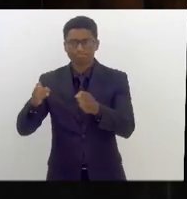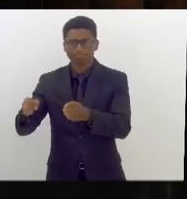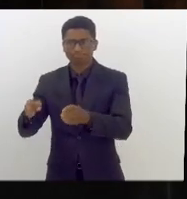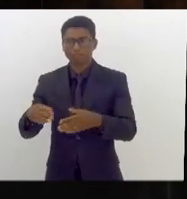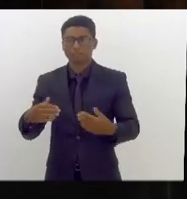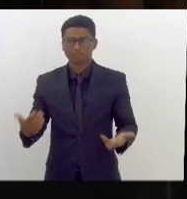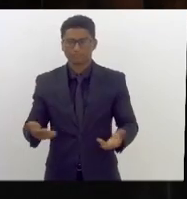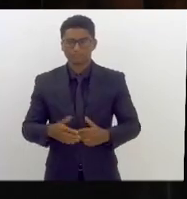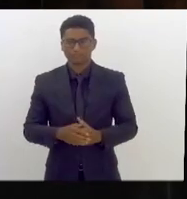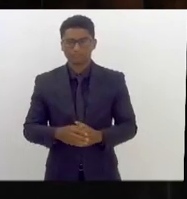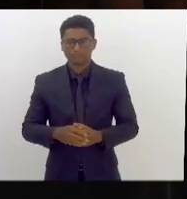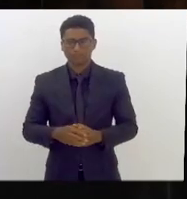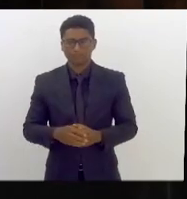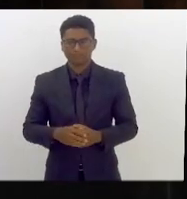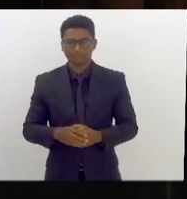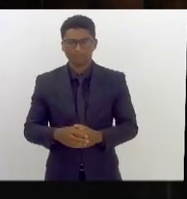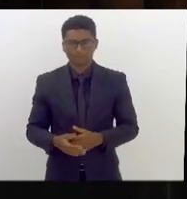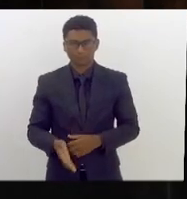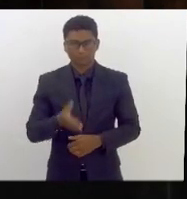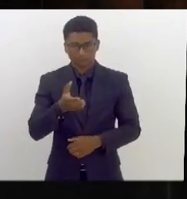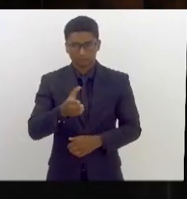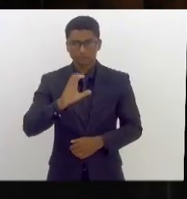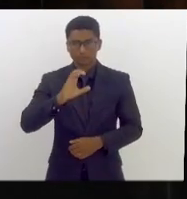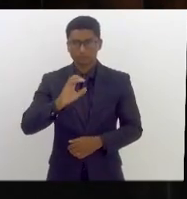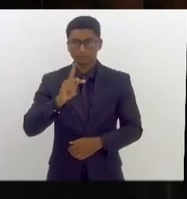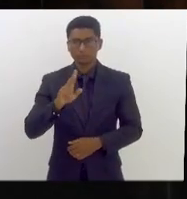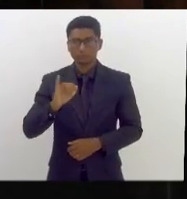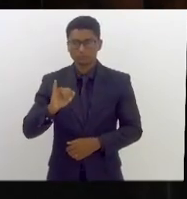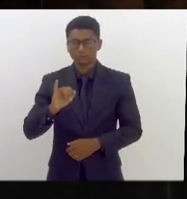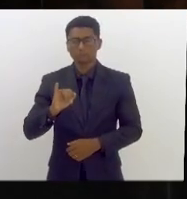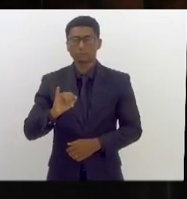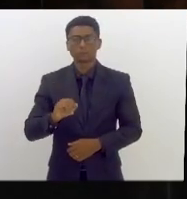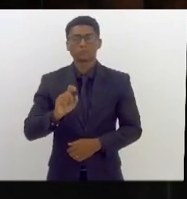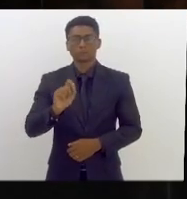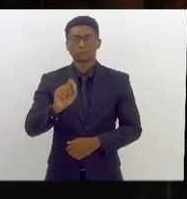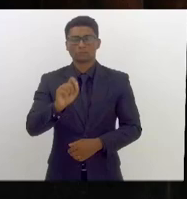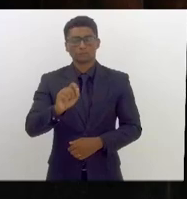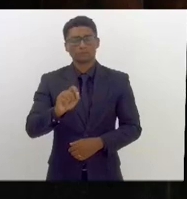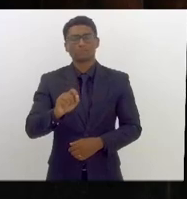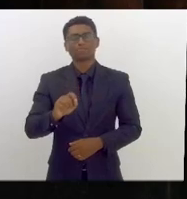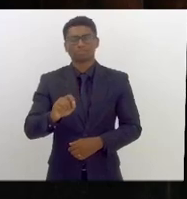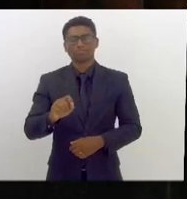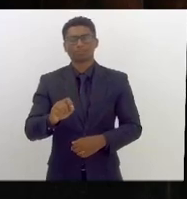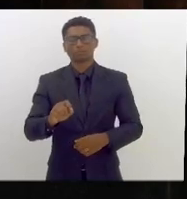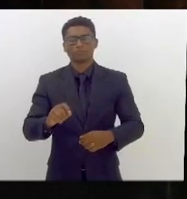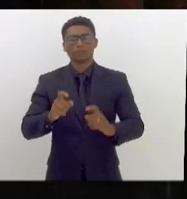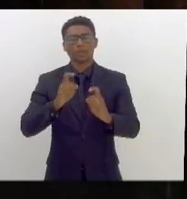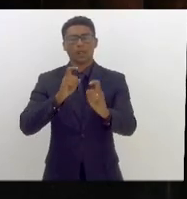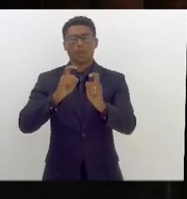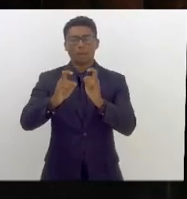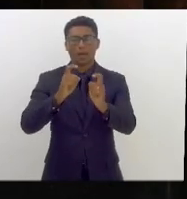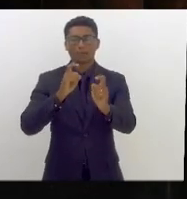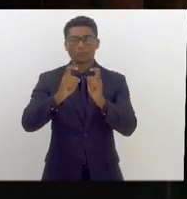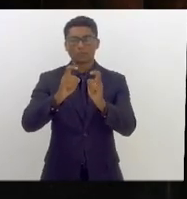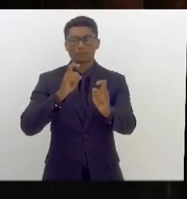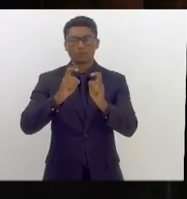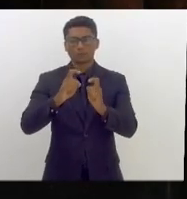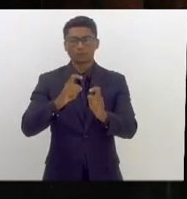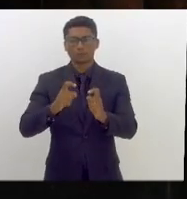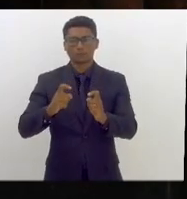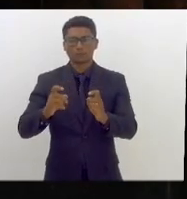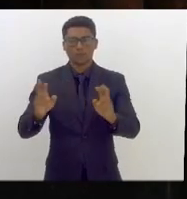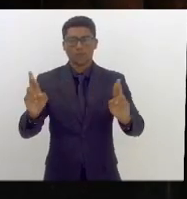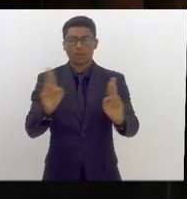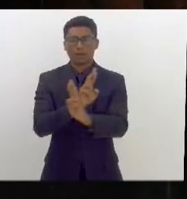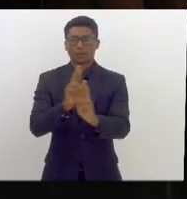tem, deputado Valdec, a vocação de ser um divisor de águas do debate entre relações dos